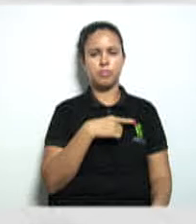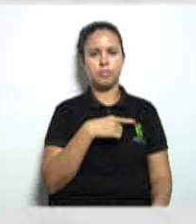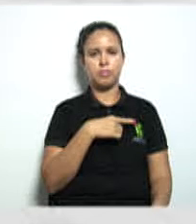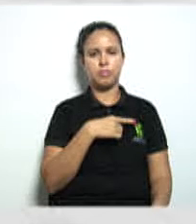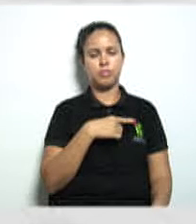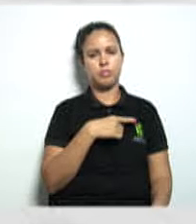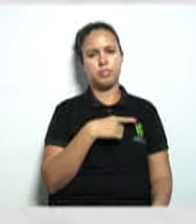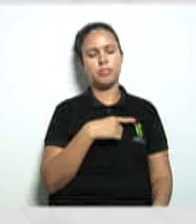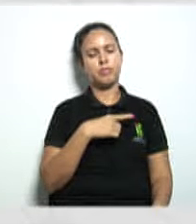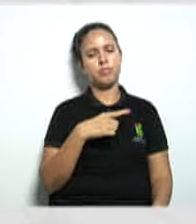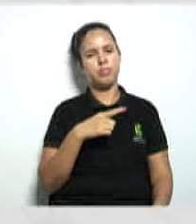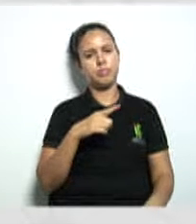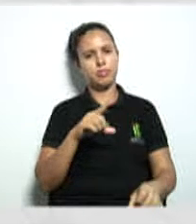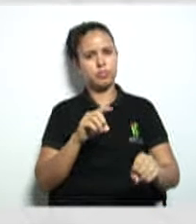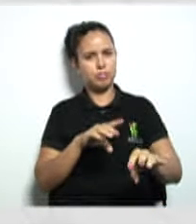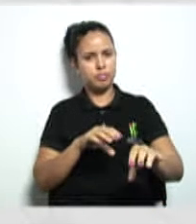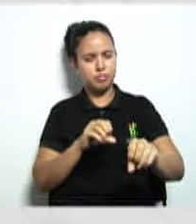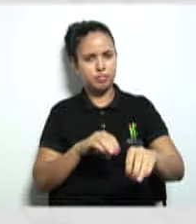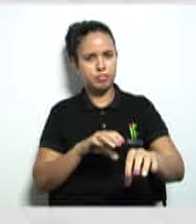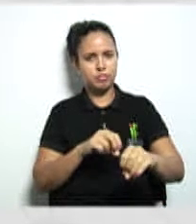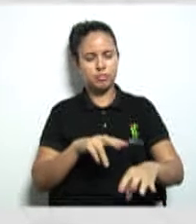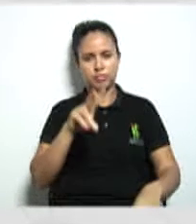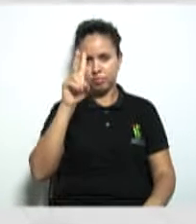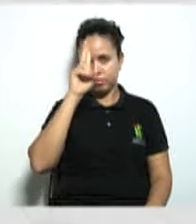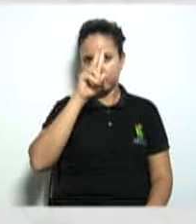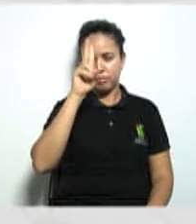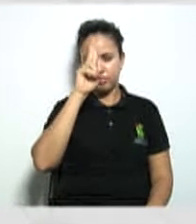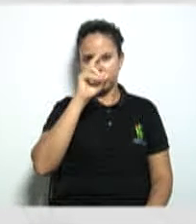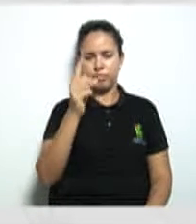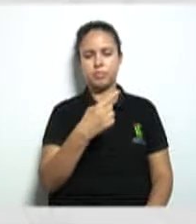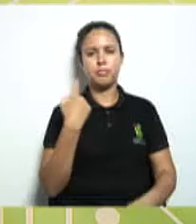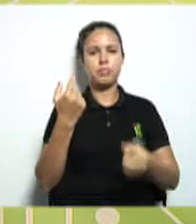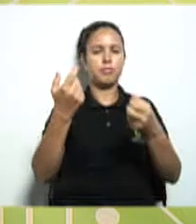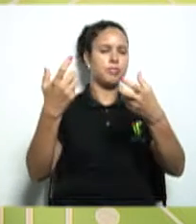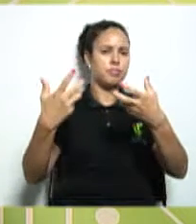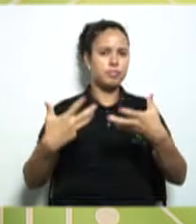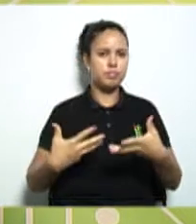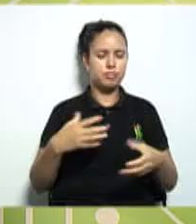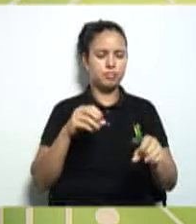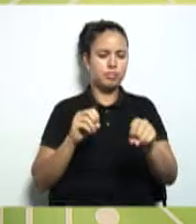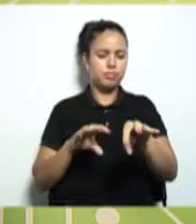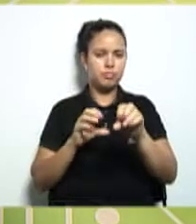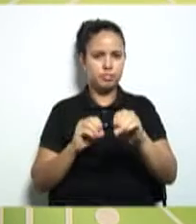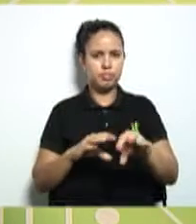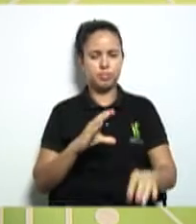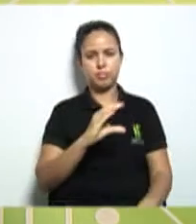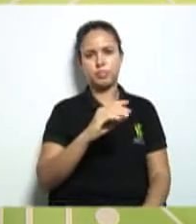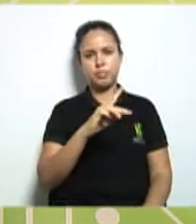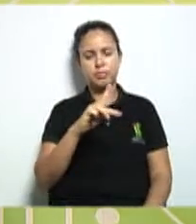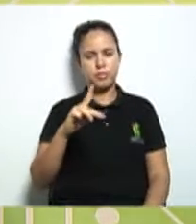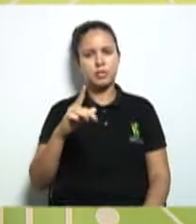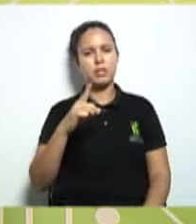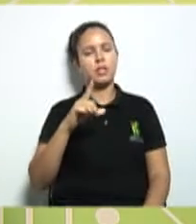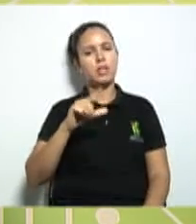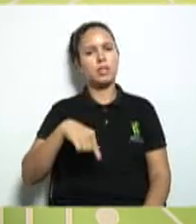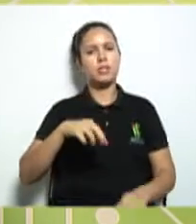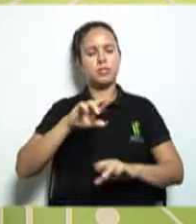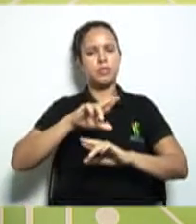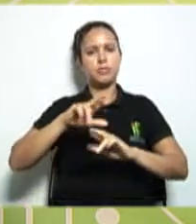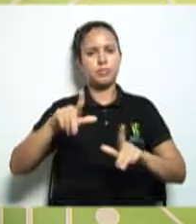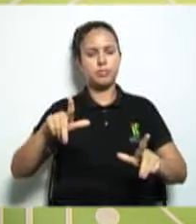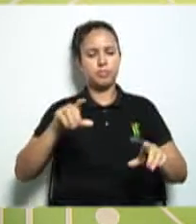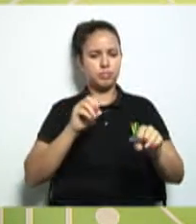educação. Lembra também que nós falamos que a educação cooperativista, ela vai diferenciar da